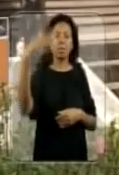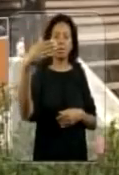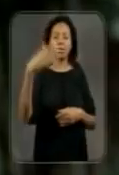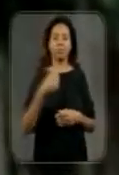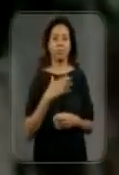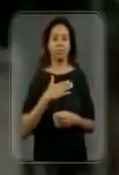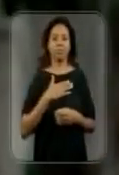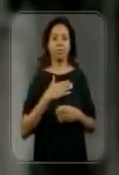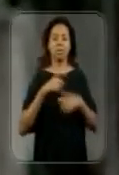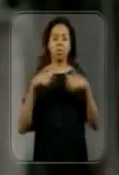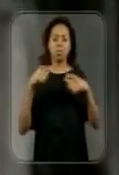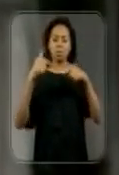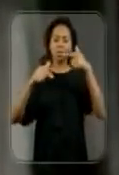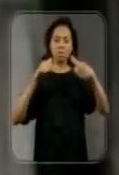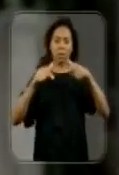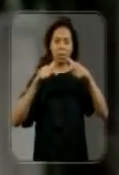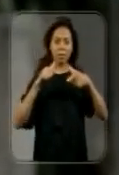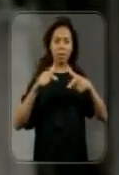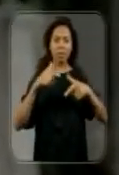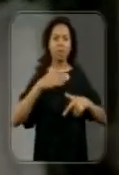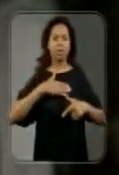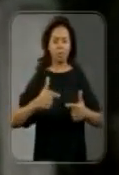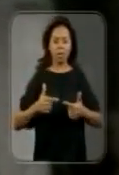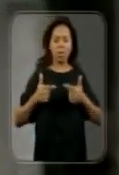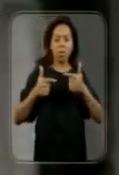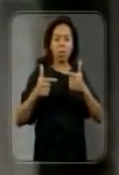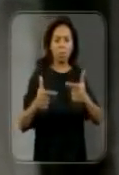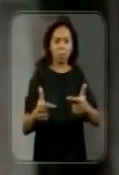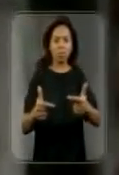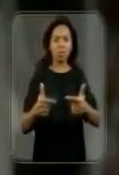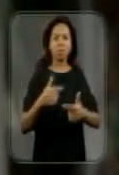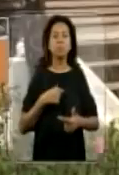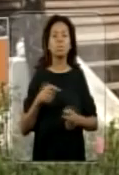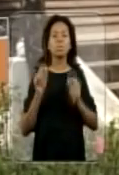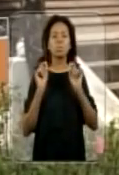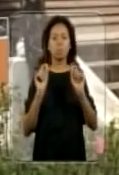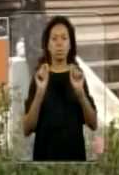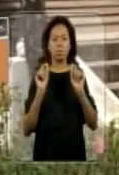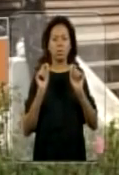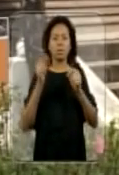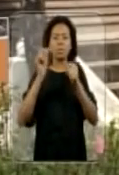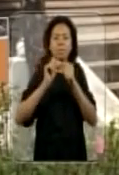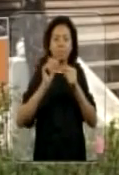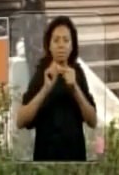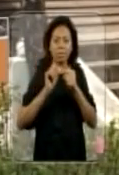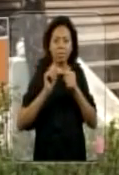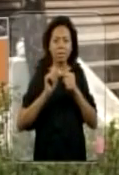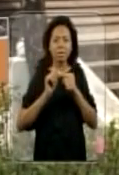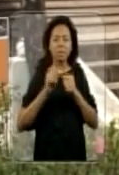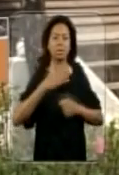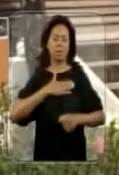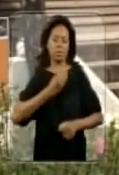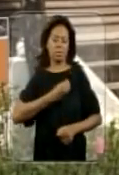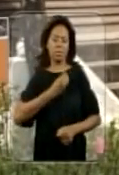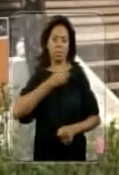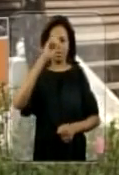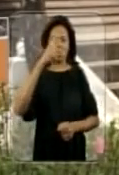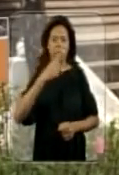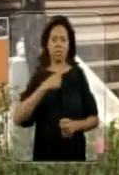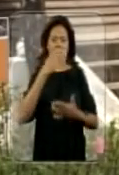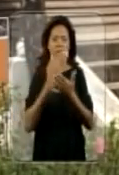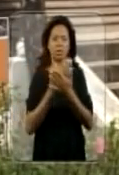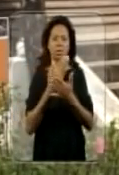além. O grande trabalho e a minha grande luta foi fazer